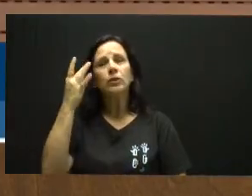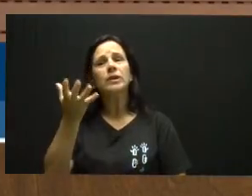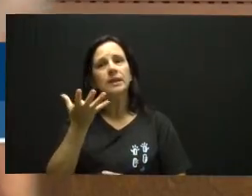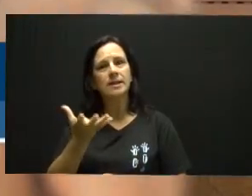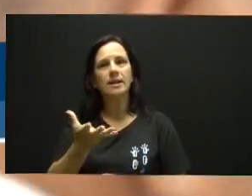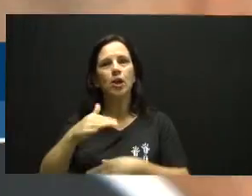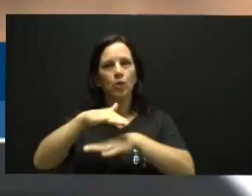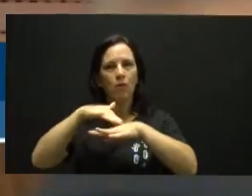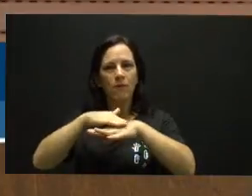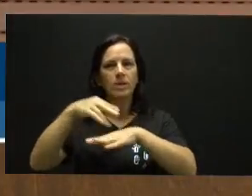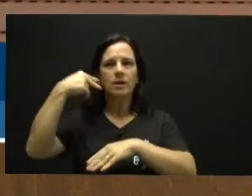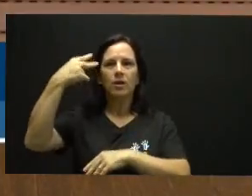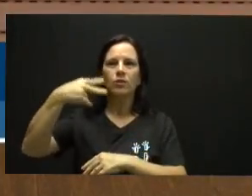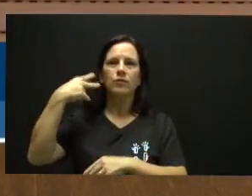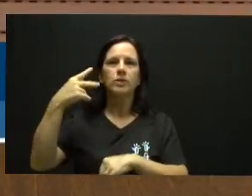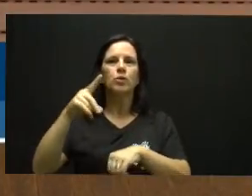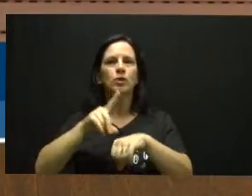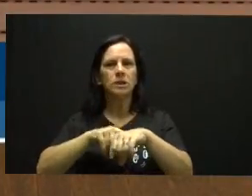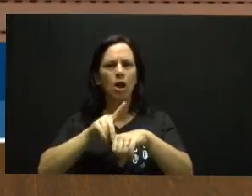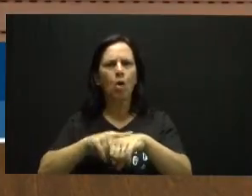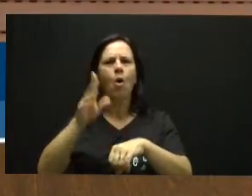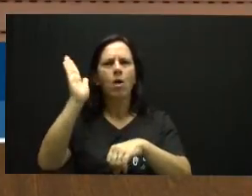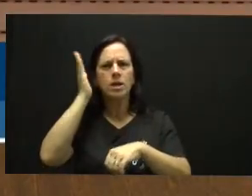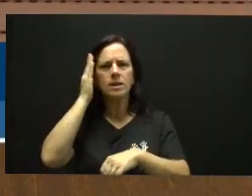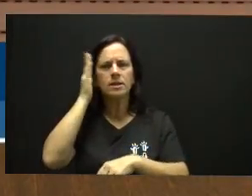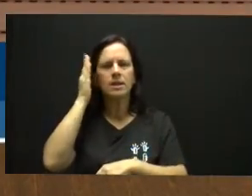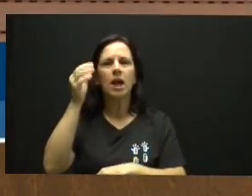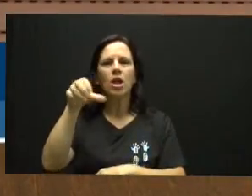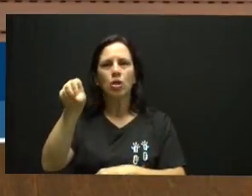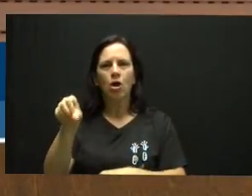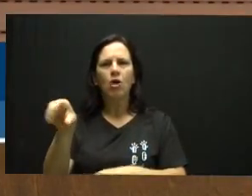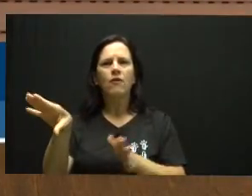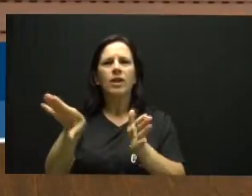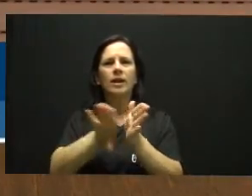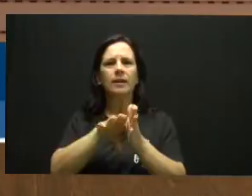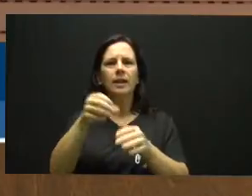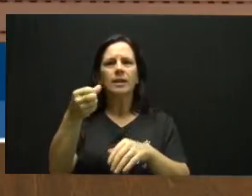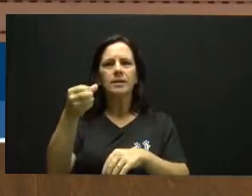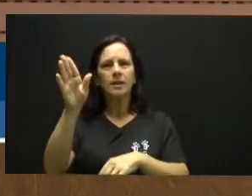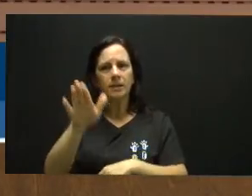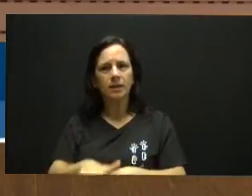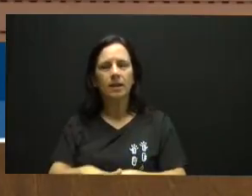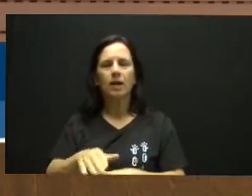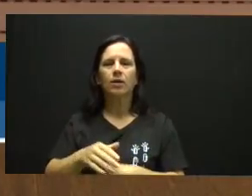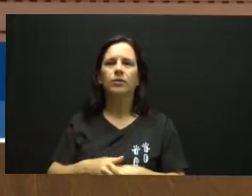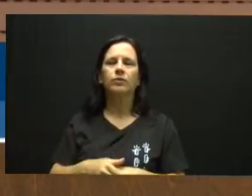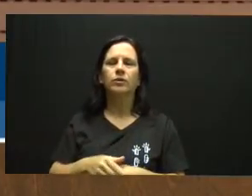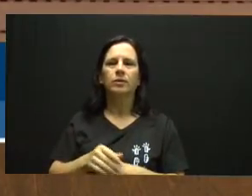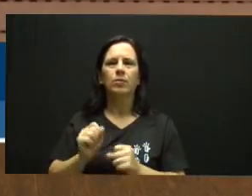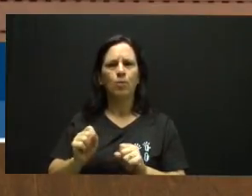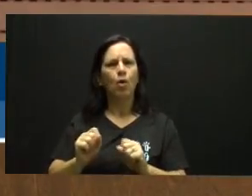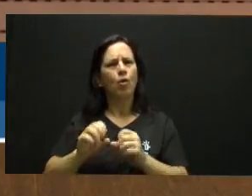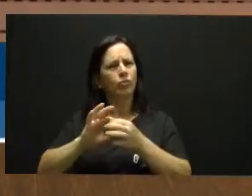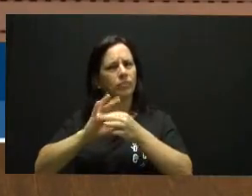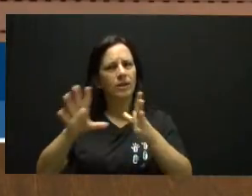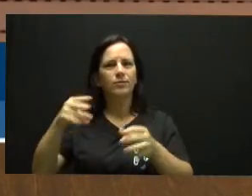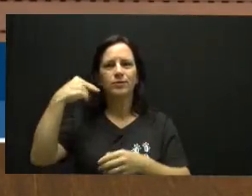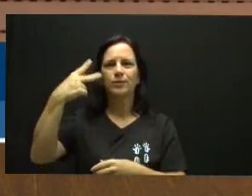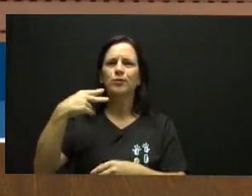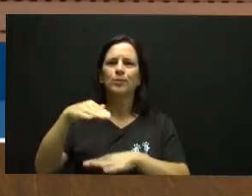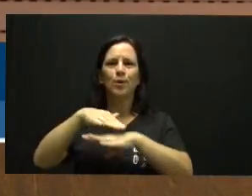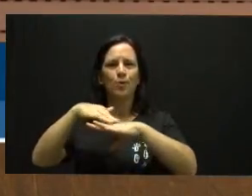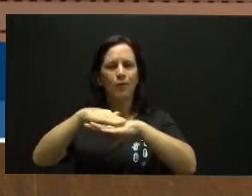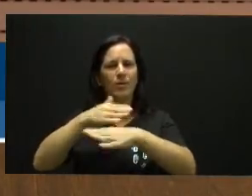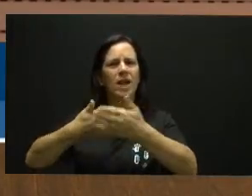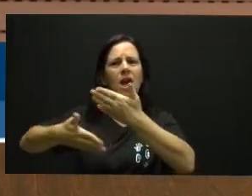disposição. O horário está lá, todo mundo conhece, das 9 às 18 horas, os vereadores estão à disposição. E sempre ao final da sessão,